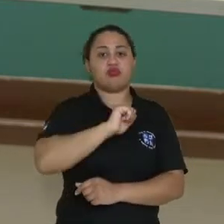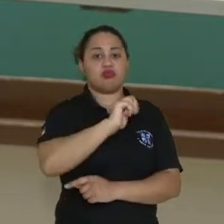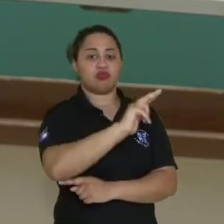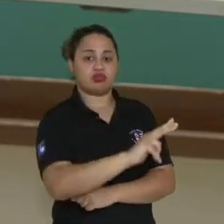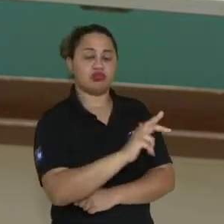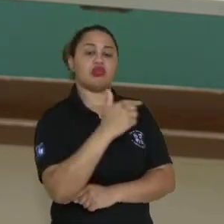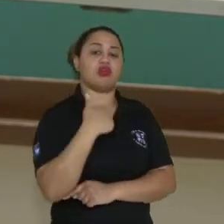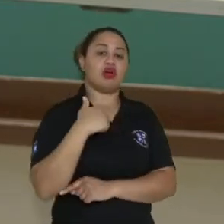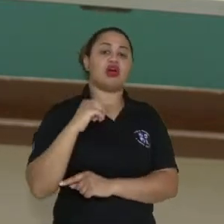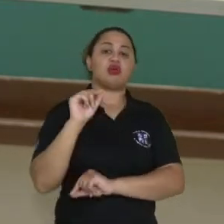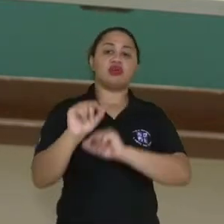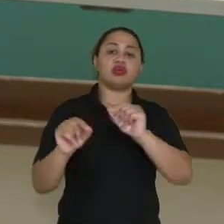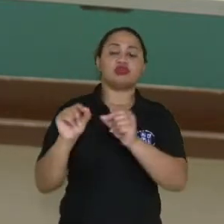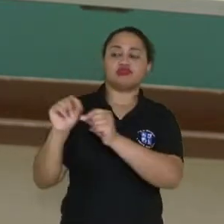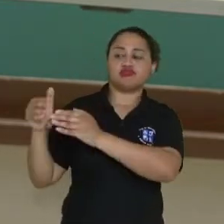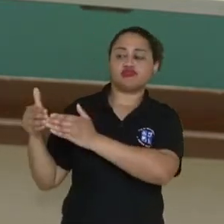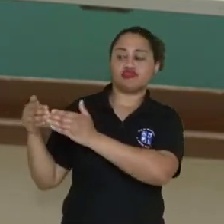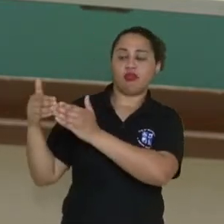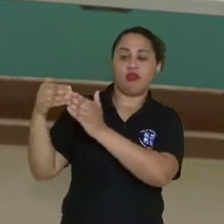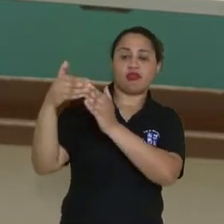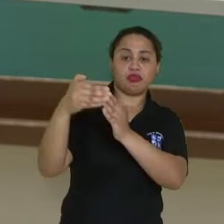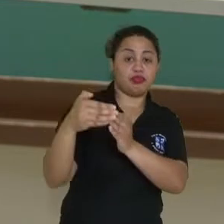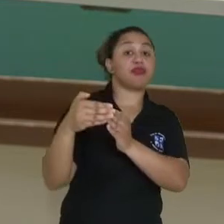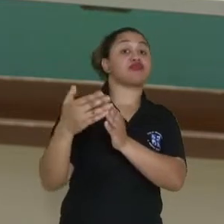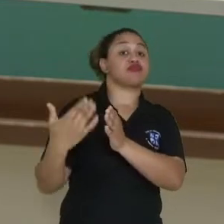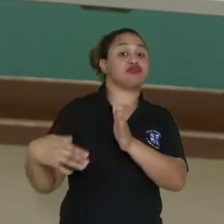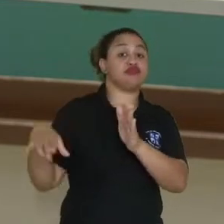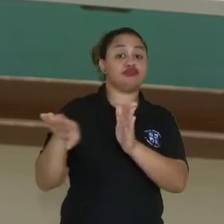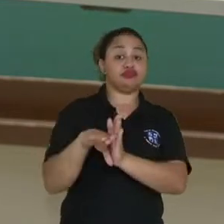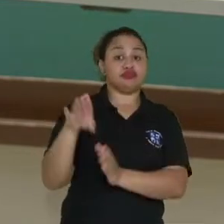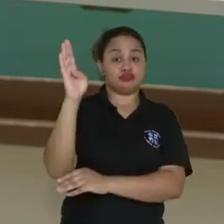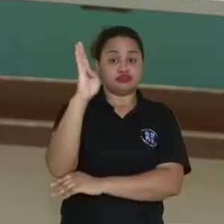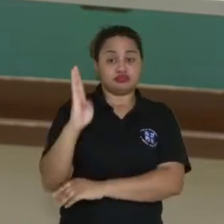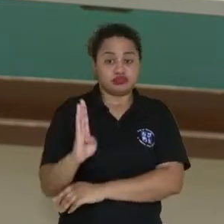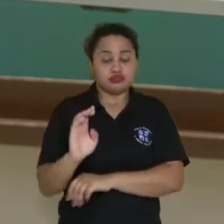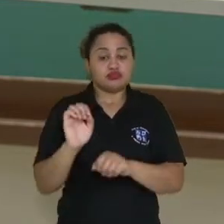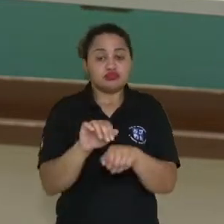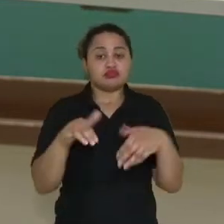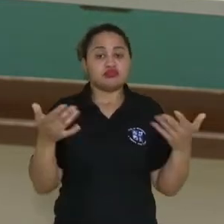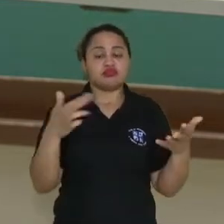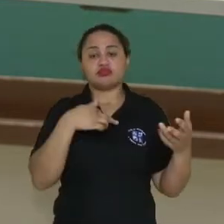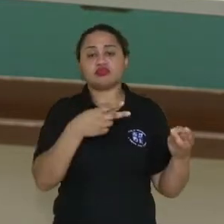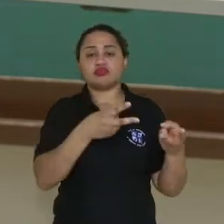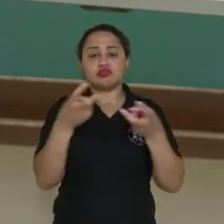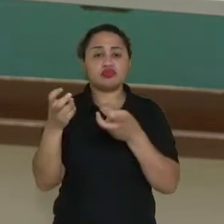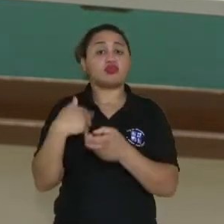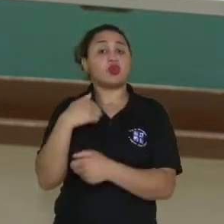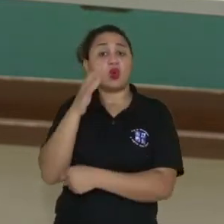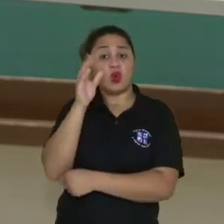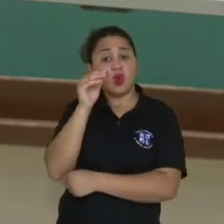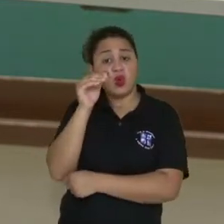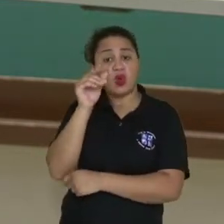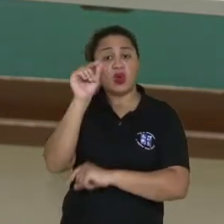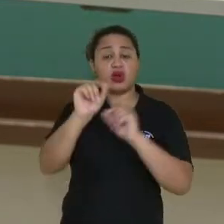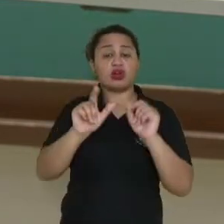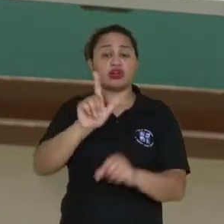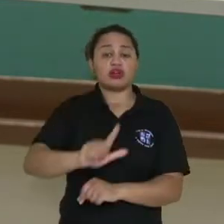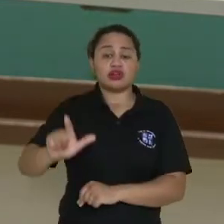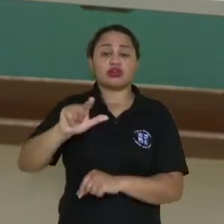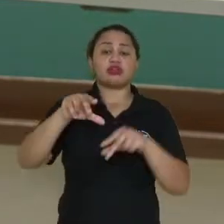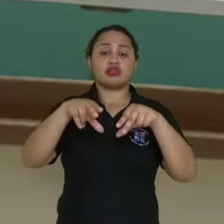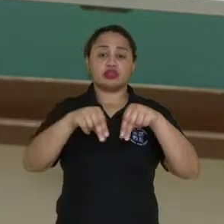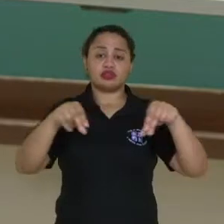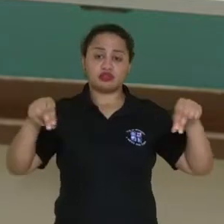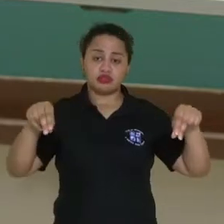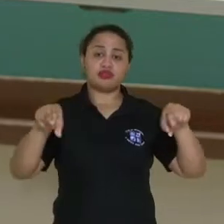aventuras marítimas dos portugueses até o descobrimento do Brasil, né? Então, a gente está vendo aqui, por curiosidade, né, que a literatura de cordel teve